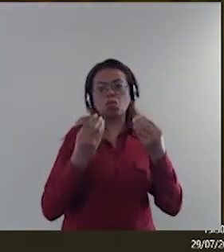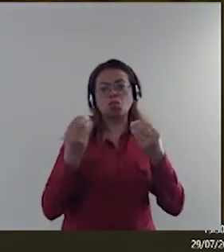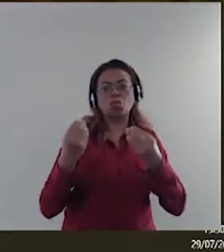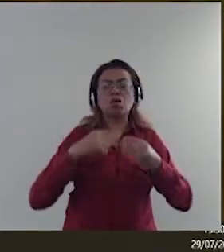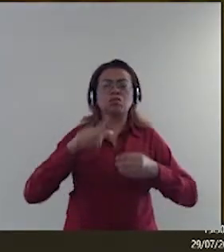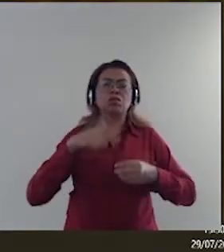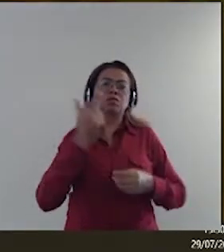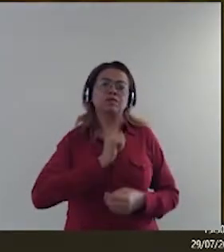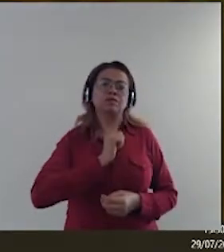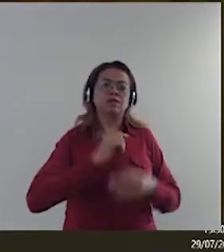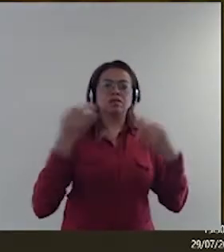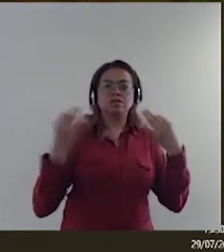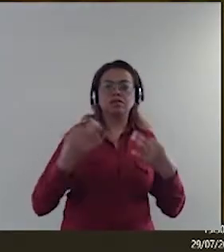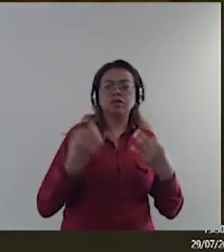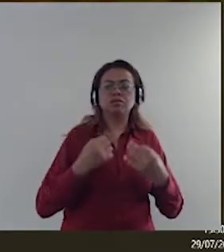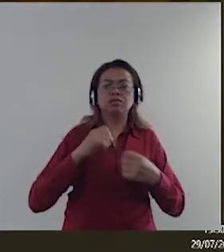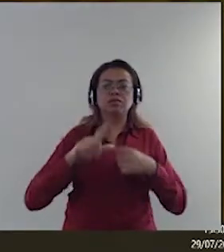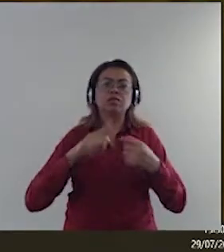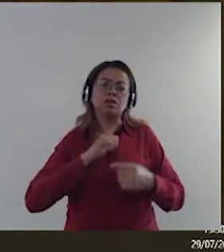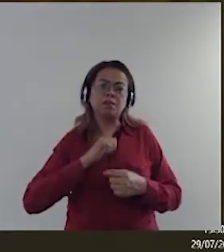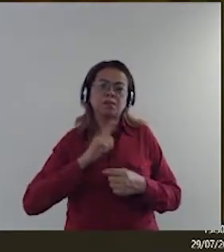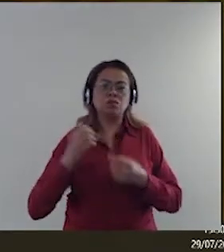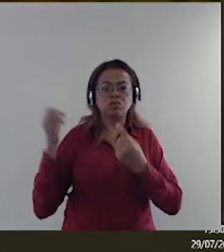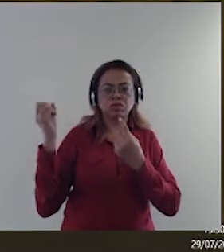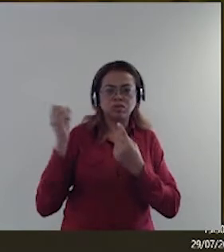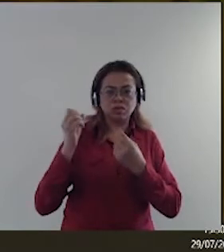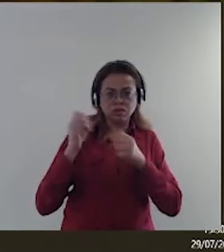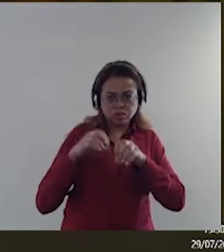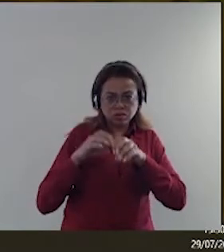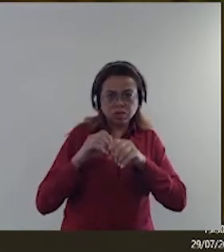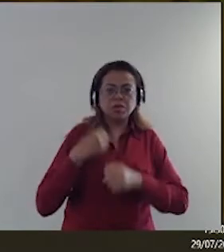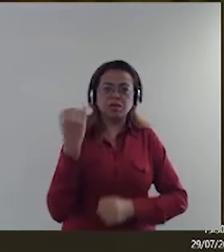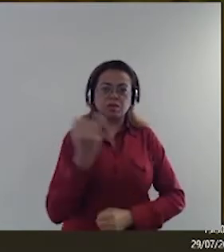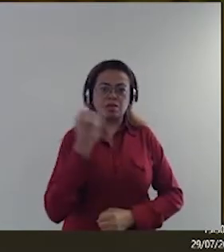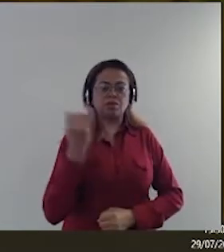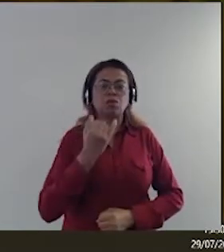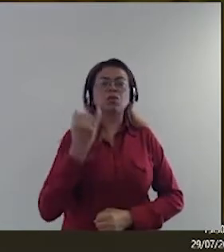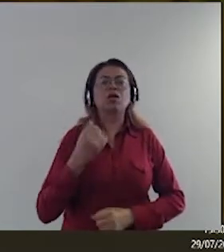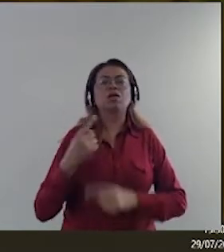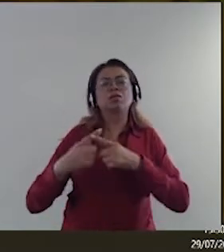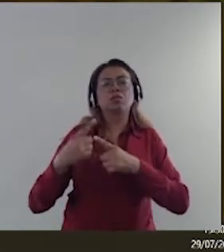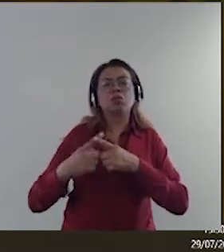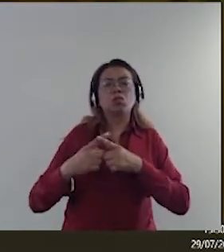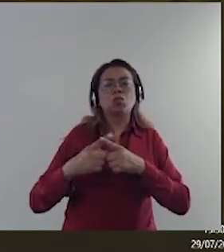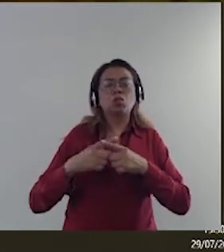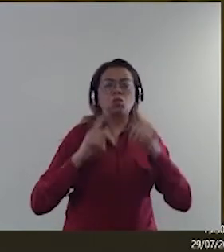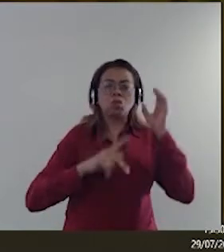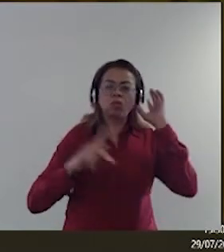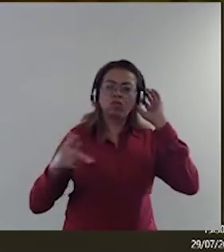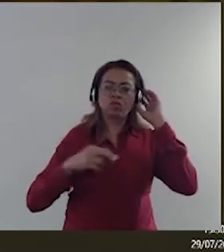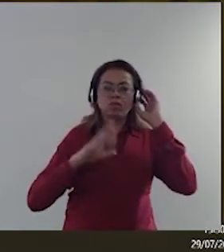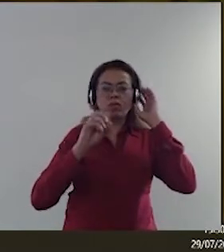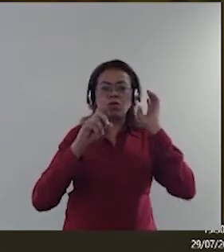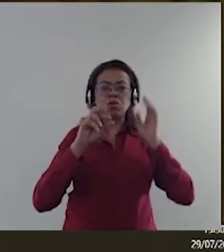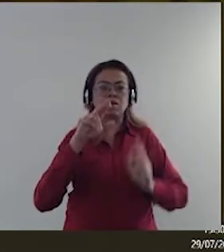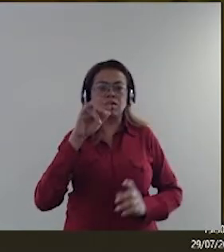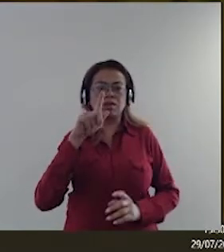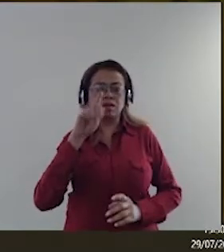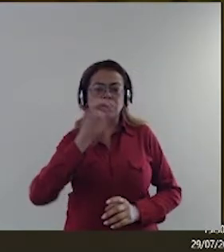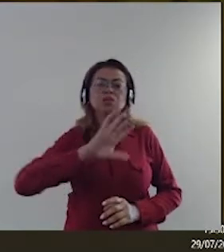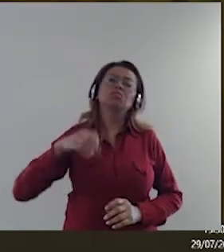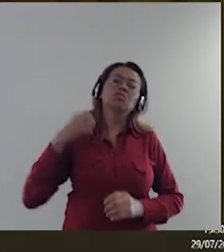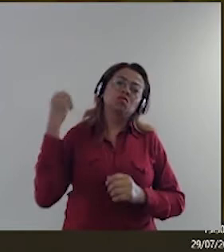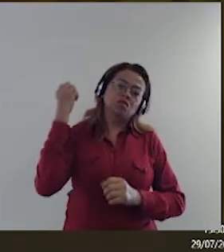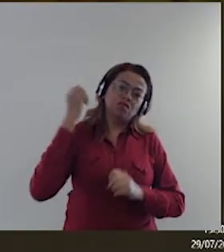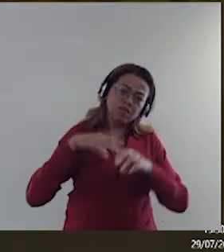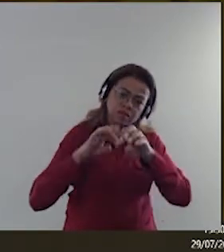que temos ensinamentos relevantes da parte do professor Rodrigo Toscano de Brito e do queridíssimo